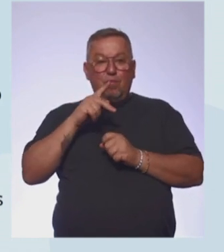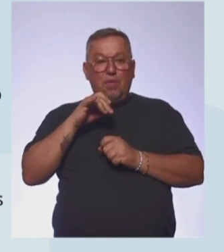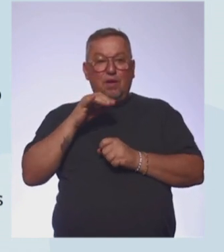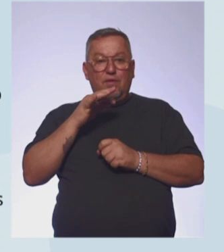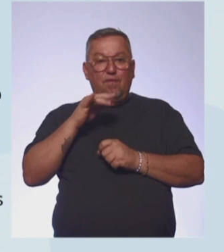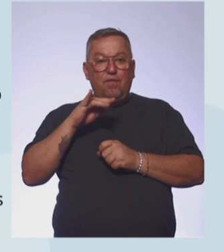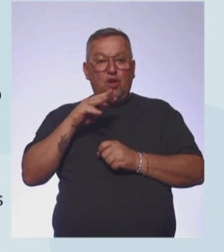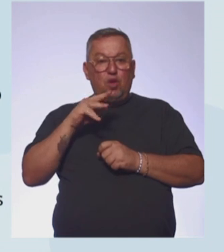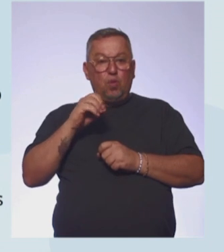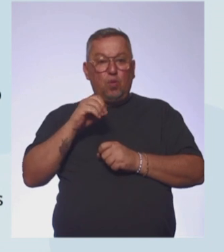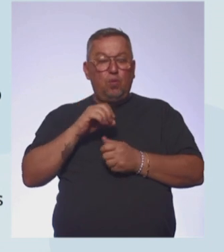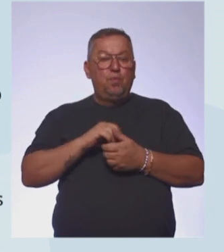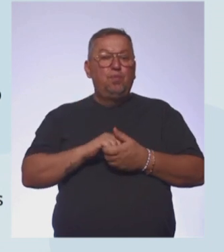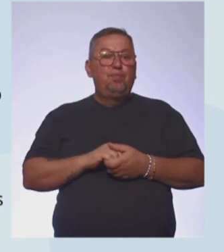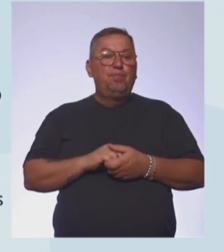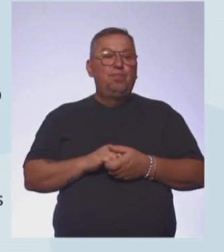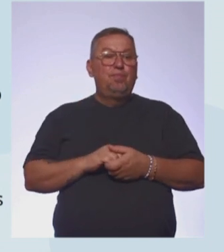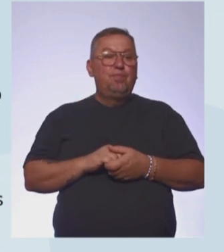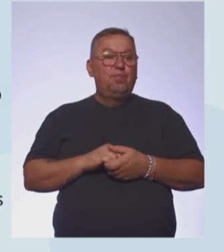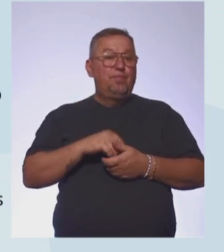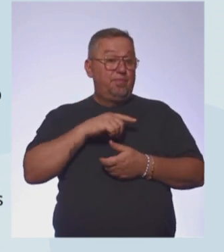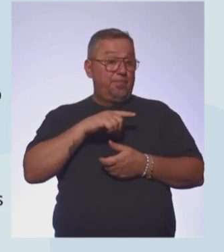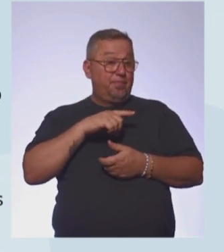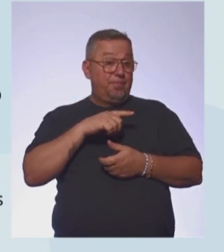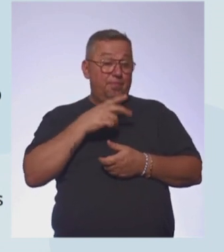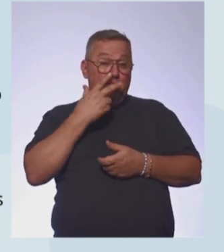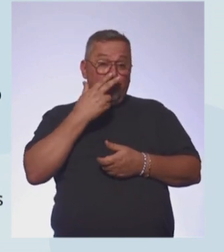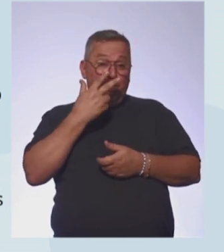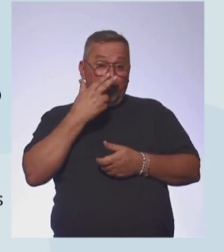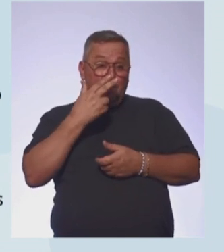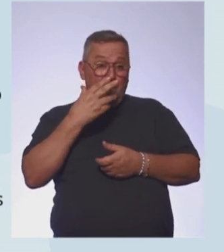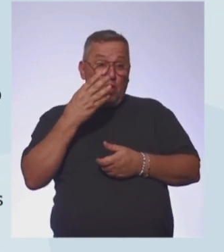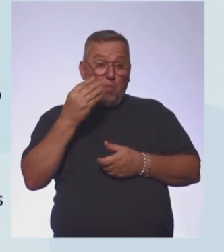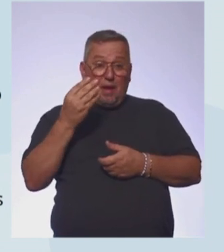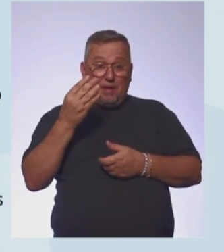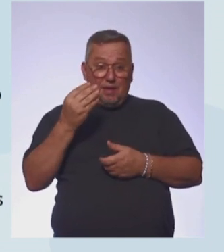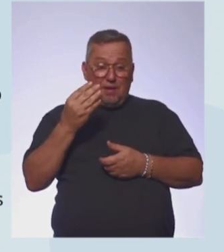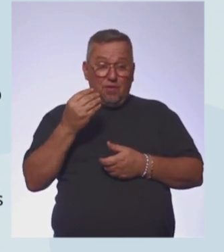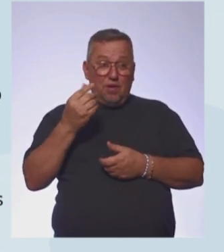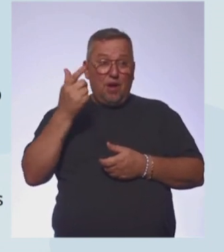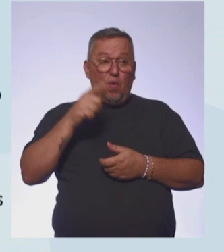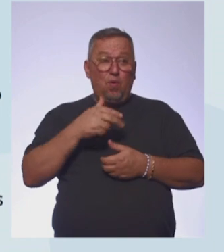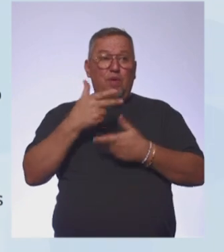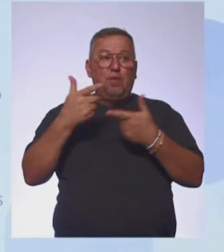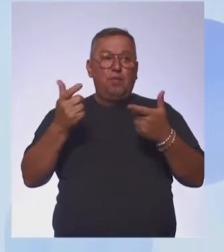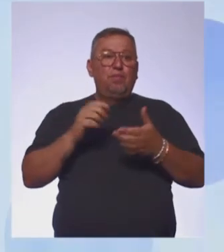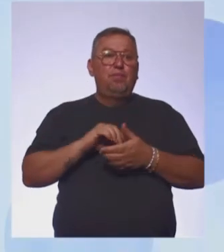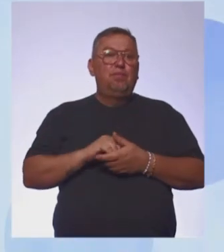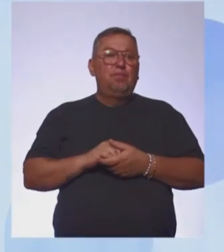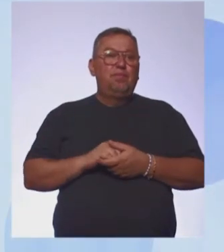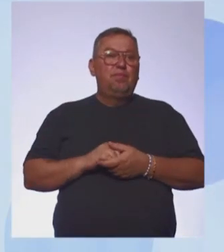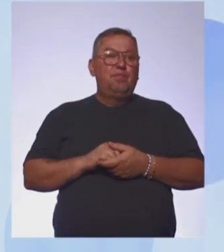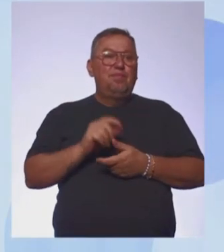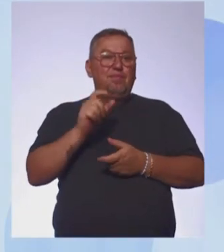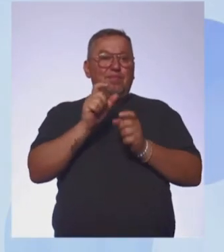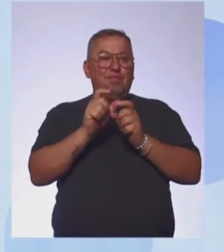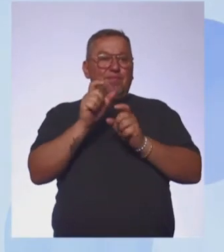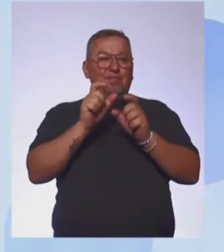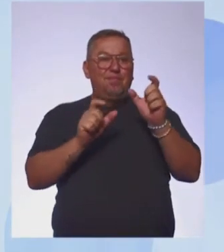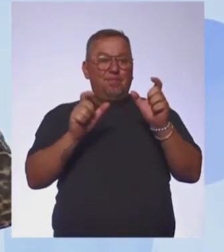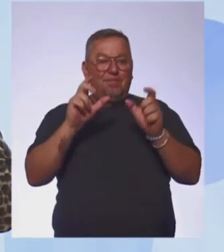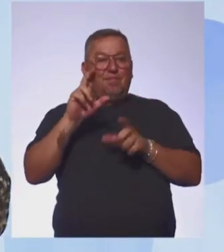filhos, né? Tendo semelhança é uma coisa, tendo bastante semelhança já também é uma palavrinha que vai